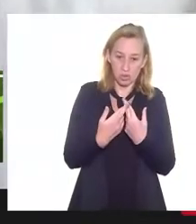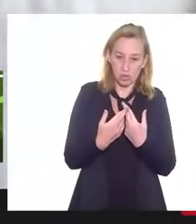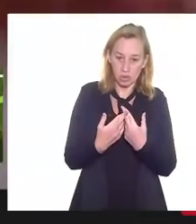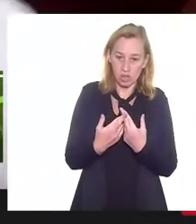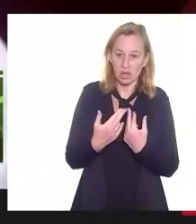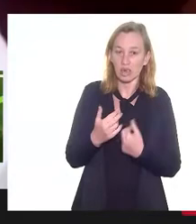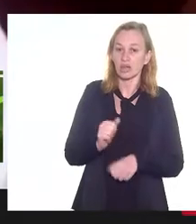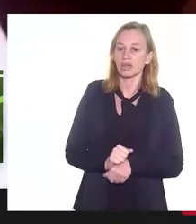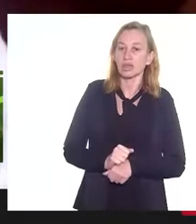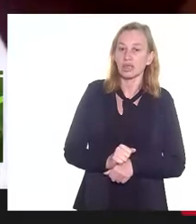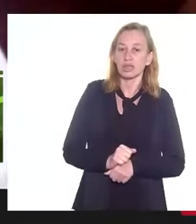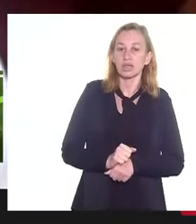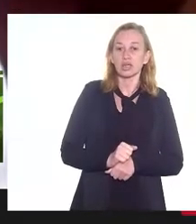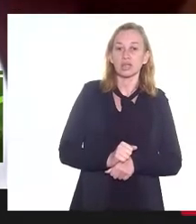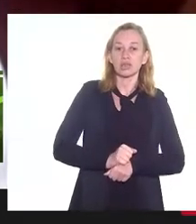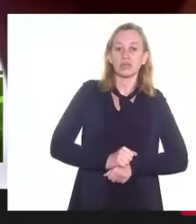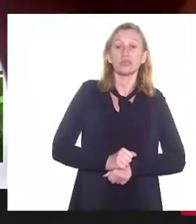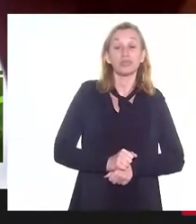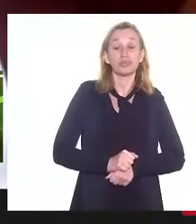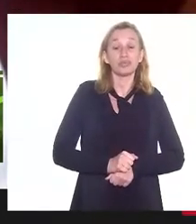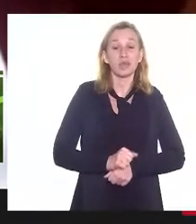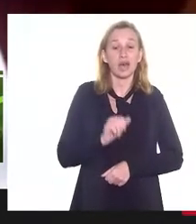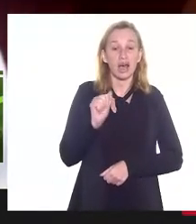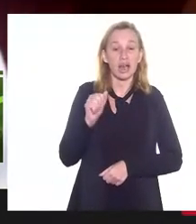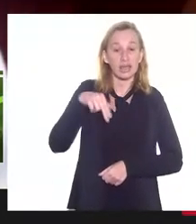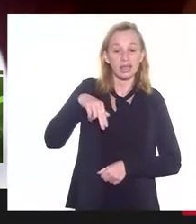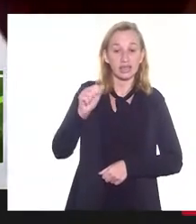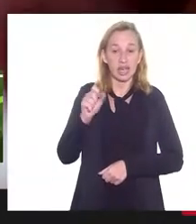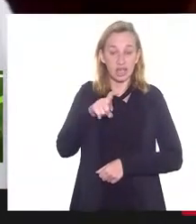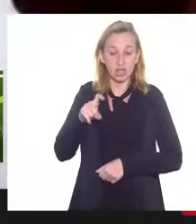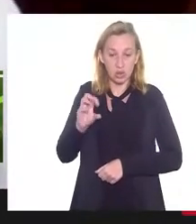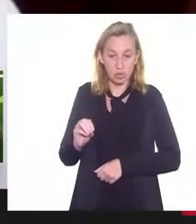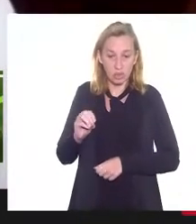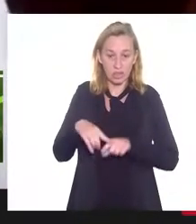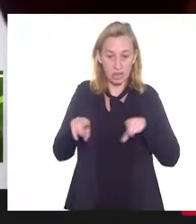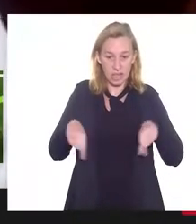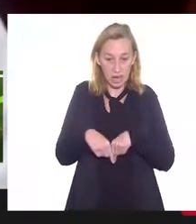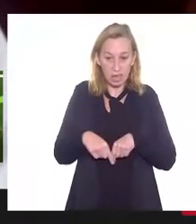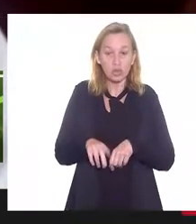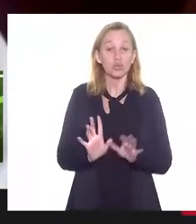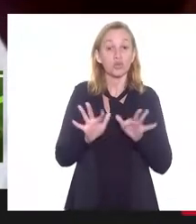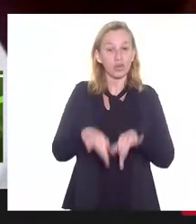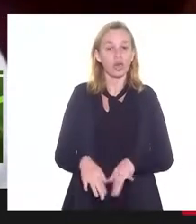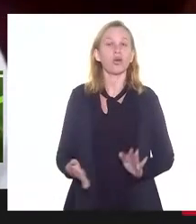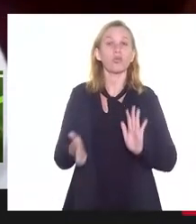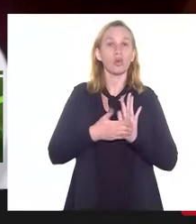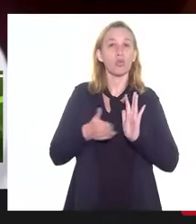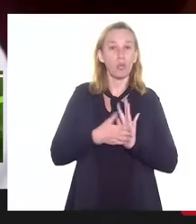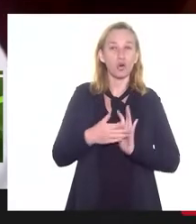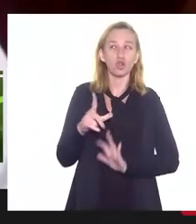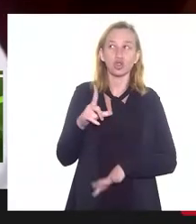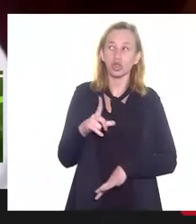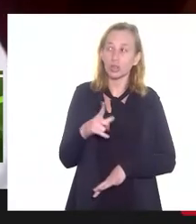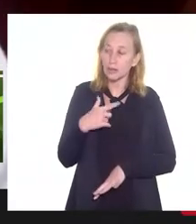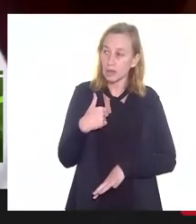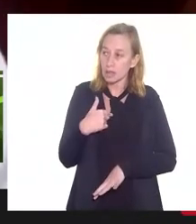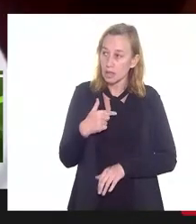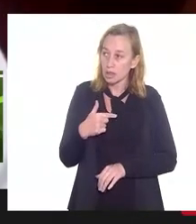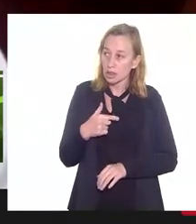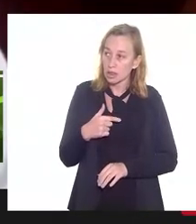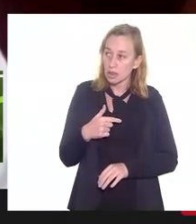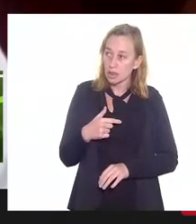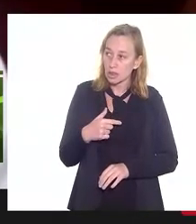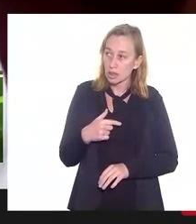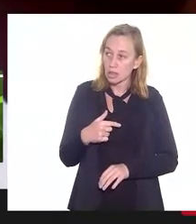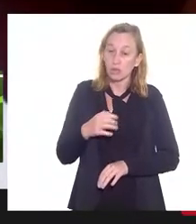aí, naquele auditório que tem no anexo, e no final eu propus, né, considerando estar numa